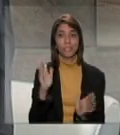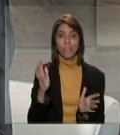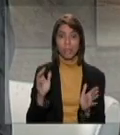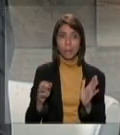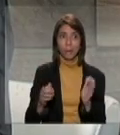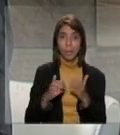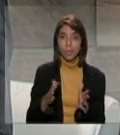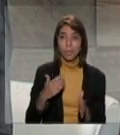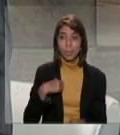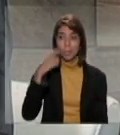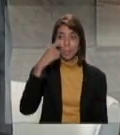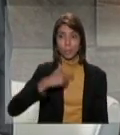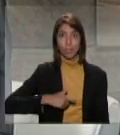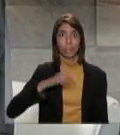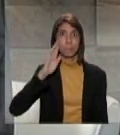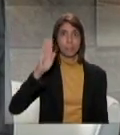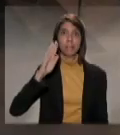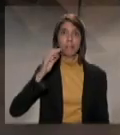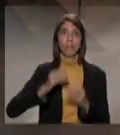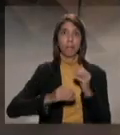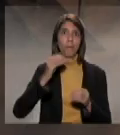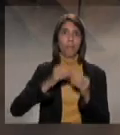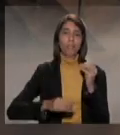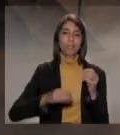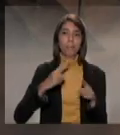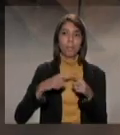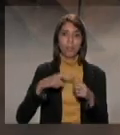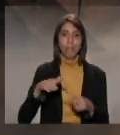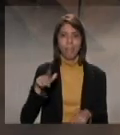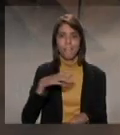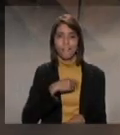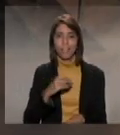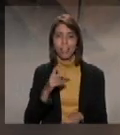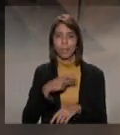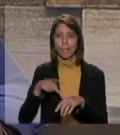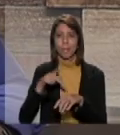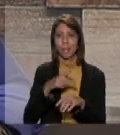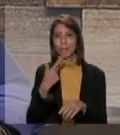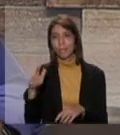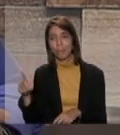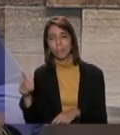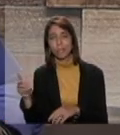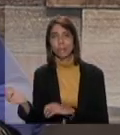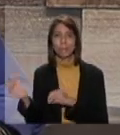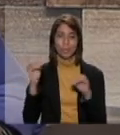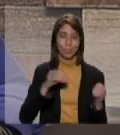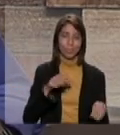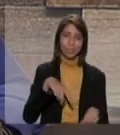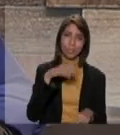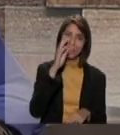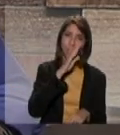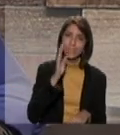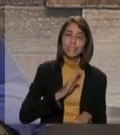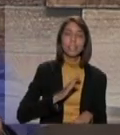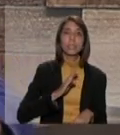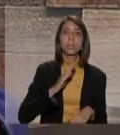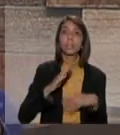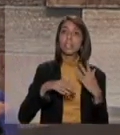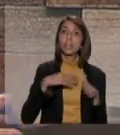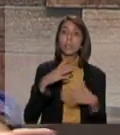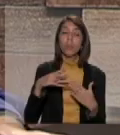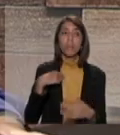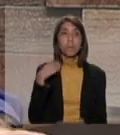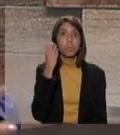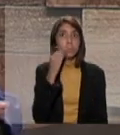começou protagonizando. E era protagonista da novela, porque era a filha que chegava de fora e tal, blá. E foi